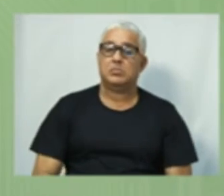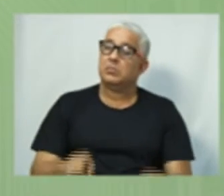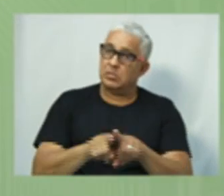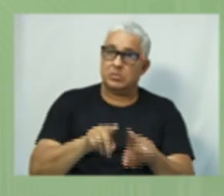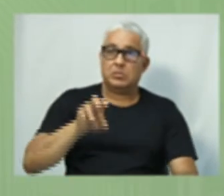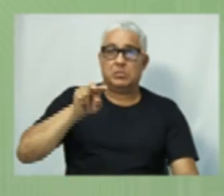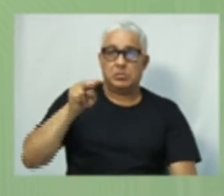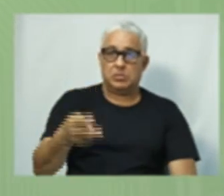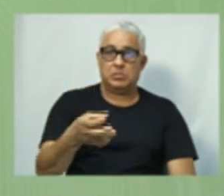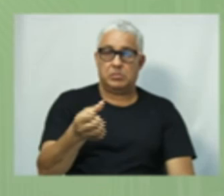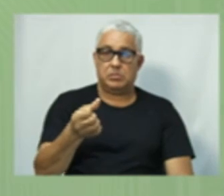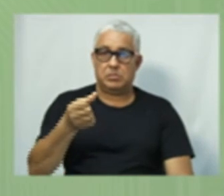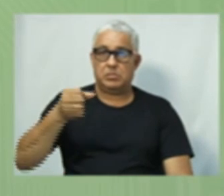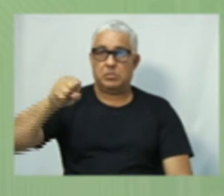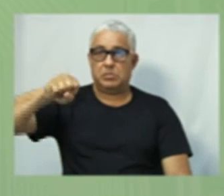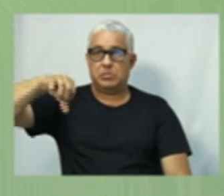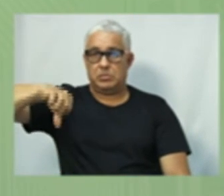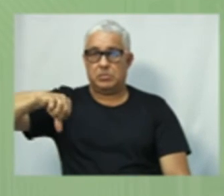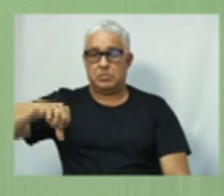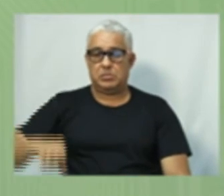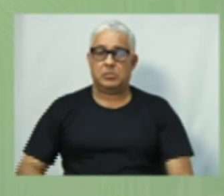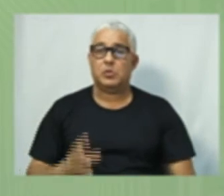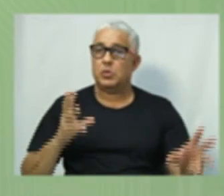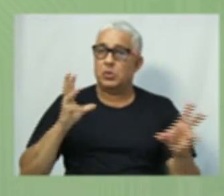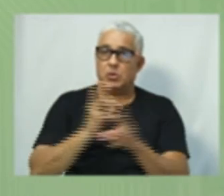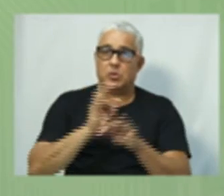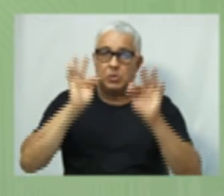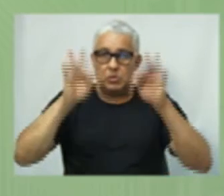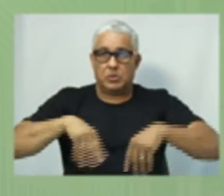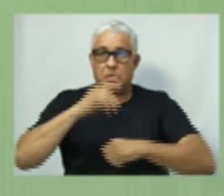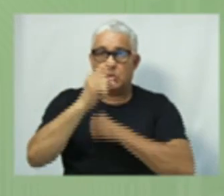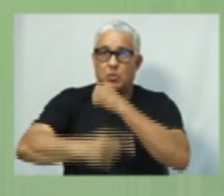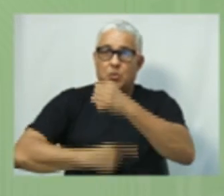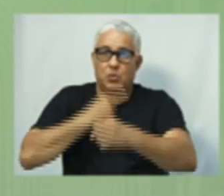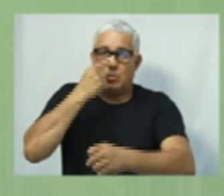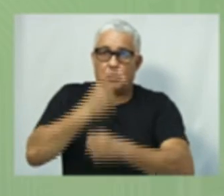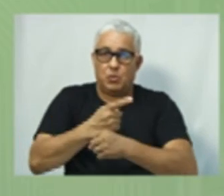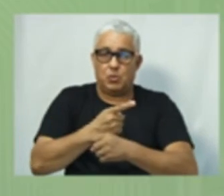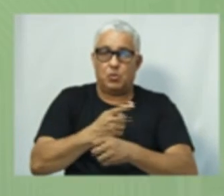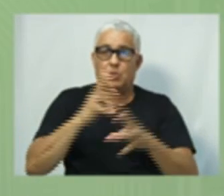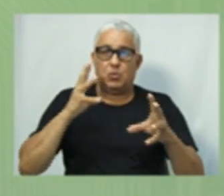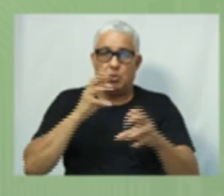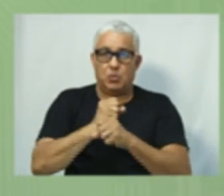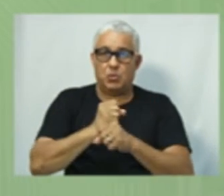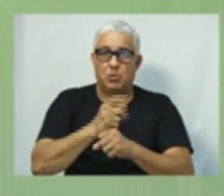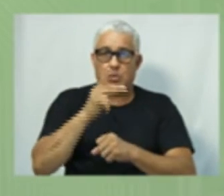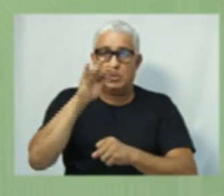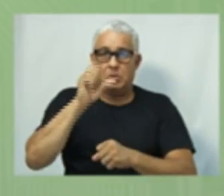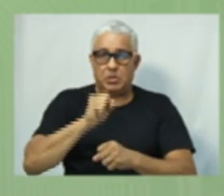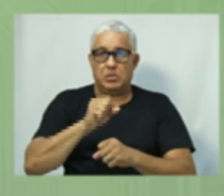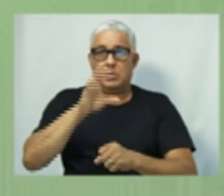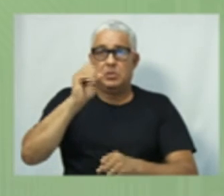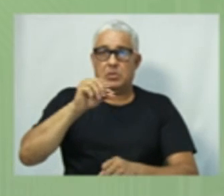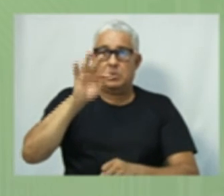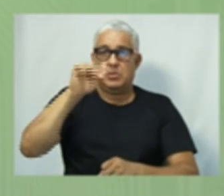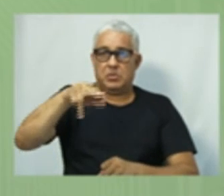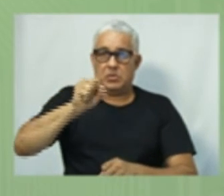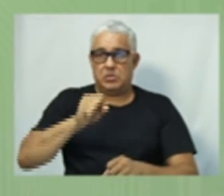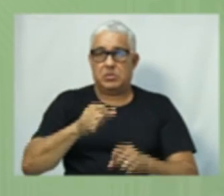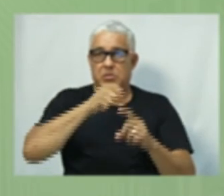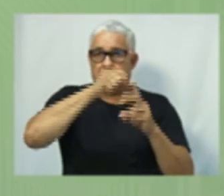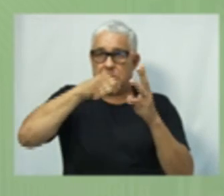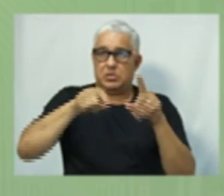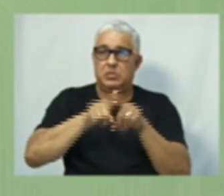2.689,20. Portanto, fechamos o nosso ano, né? Com PIS e COFINS mensal e o imposto de renda